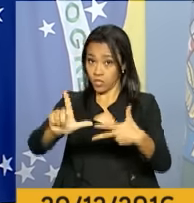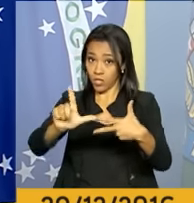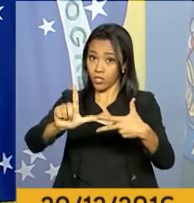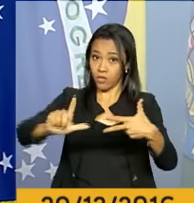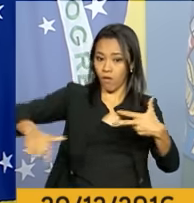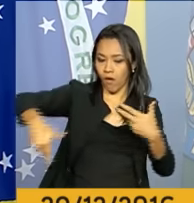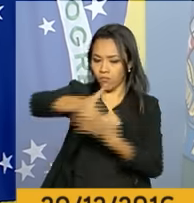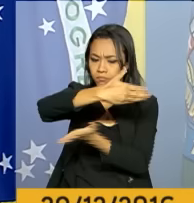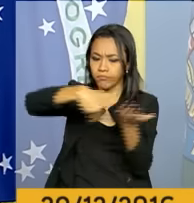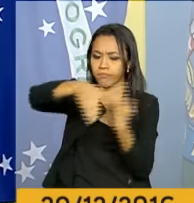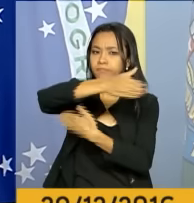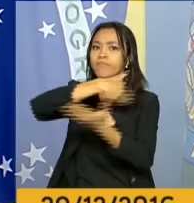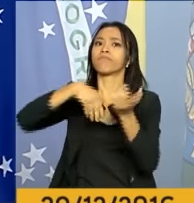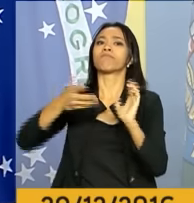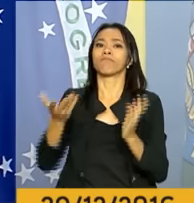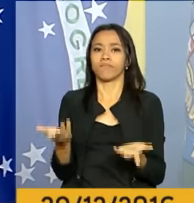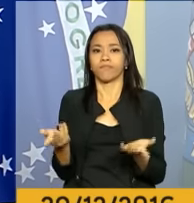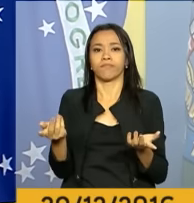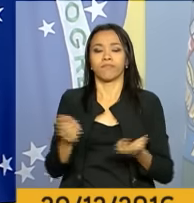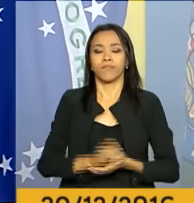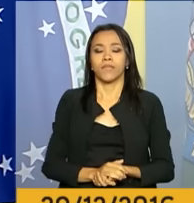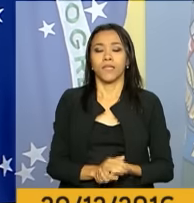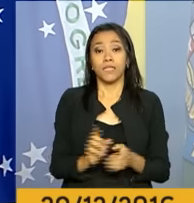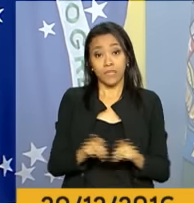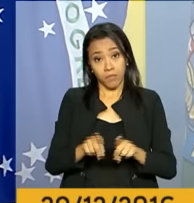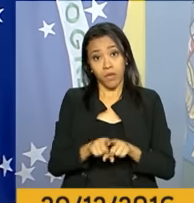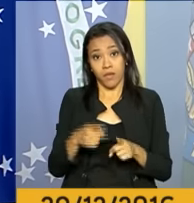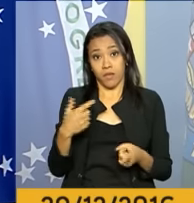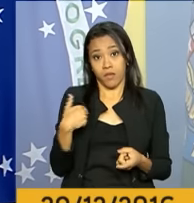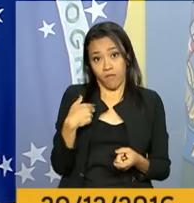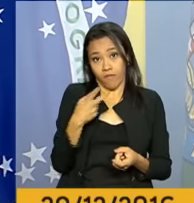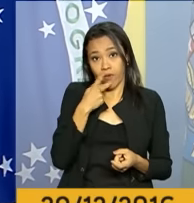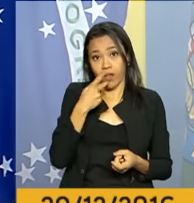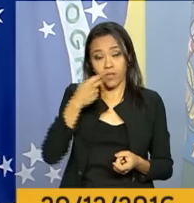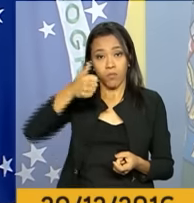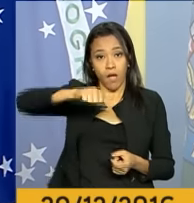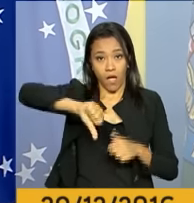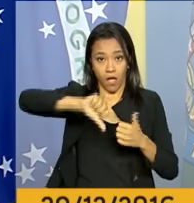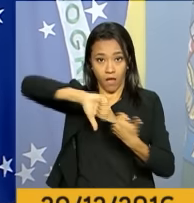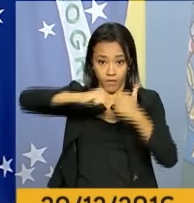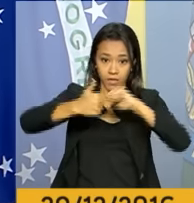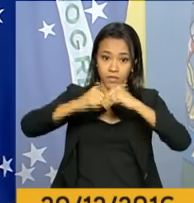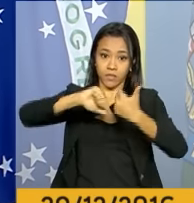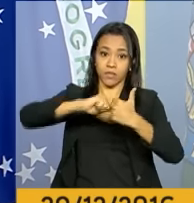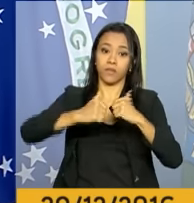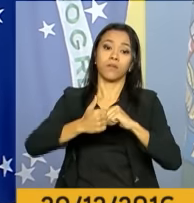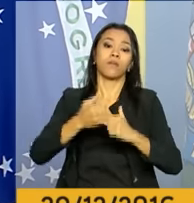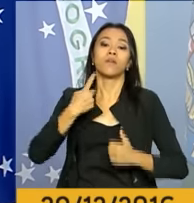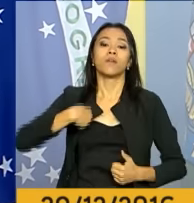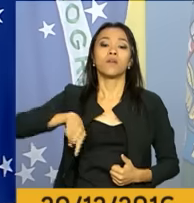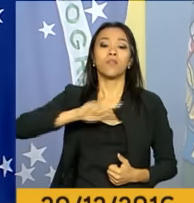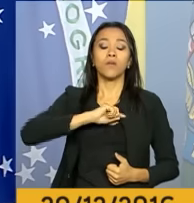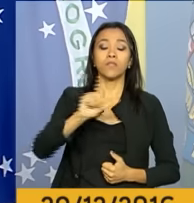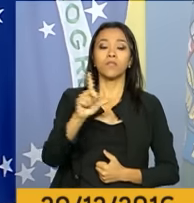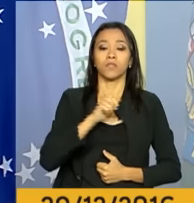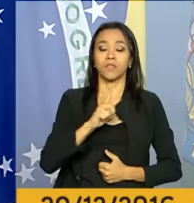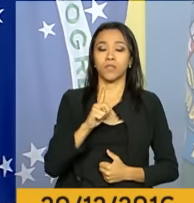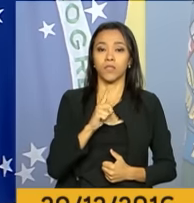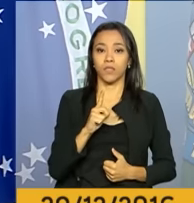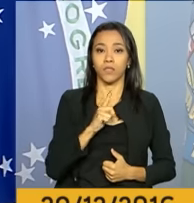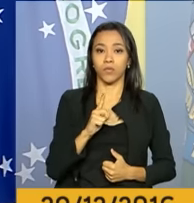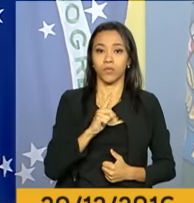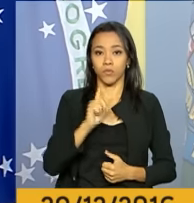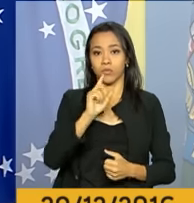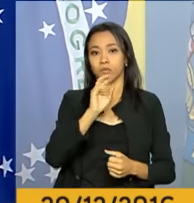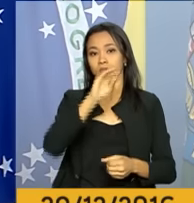e até numa avaliação do chamado basm metro né Nós temos tido nas votações do